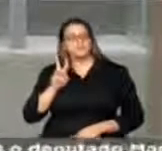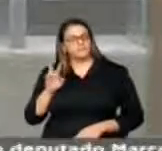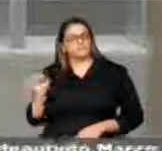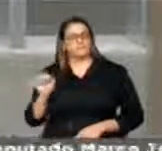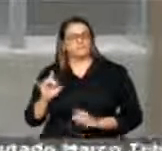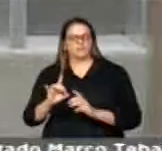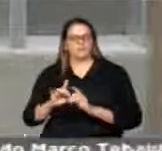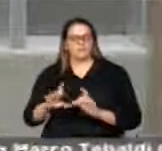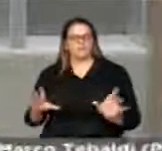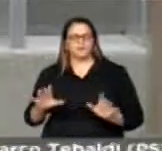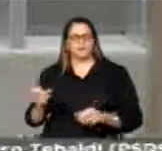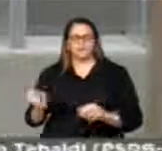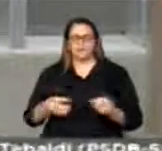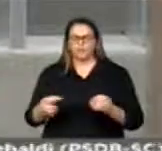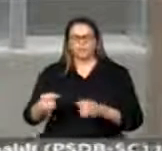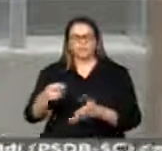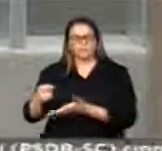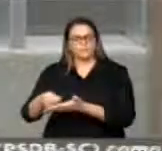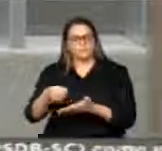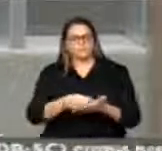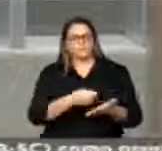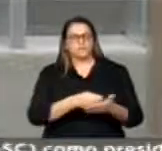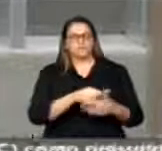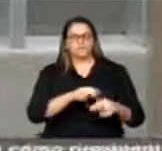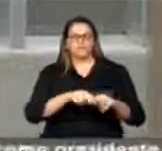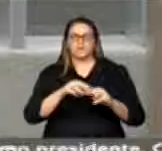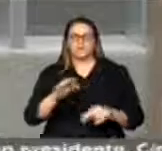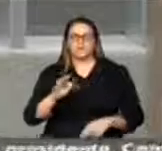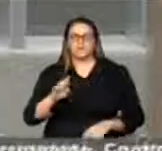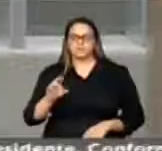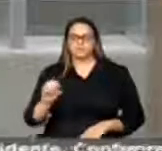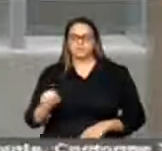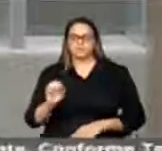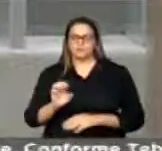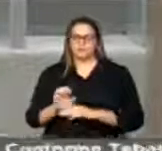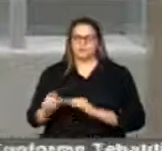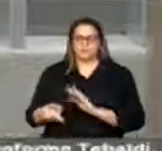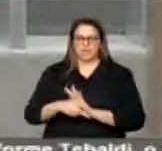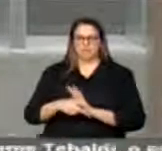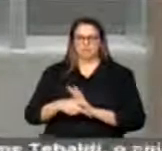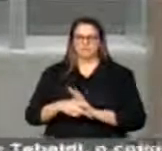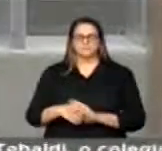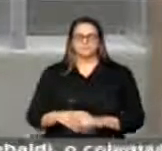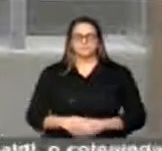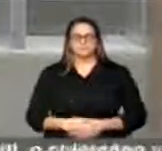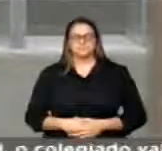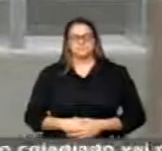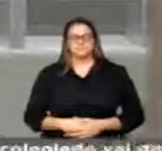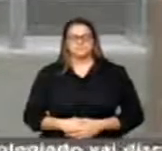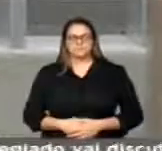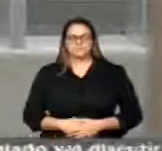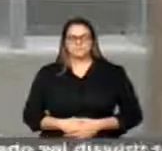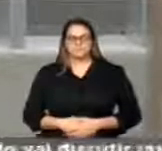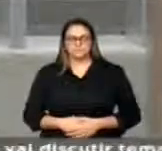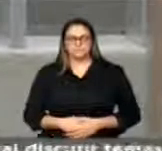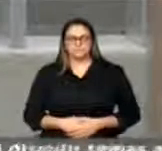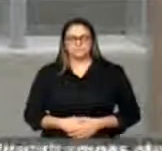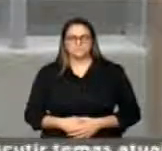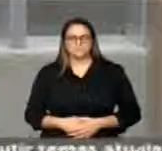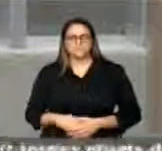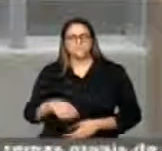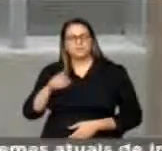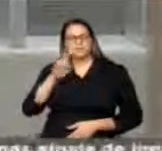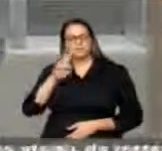para novos pagamentos do Tesouro do Estado para o FEM. E o nosso pronunciamento aqui, eu vejo ali o